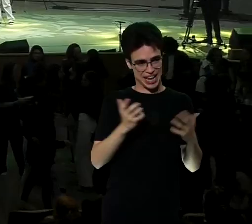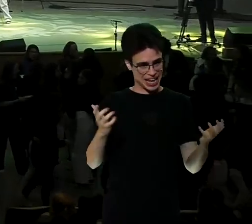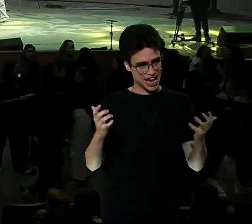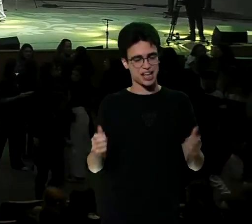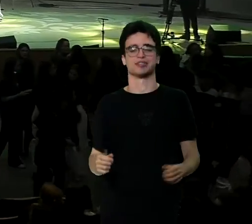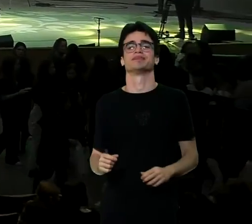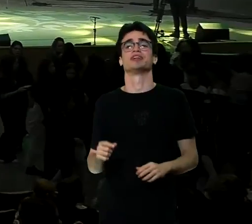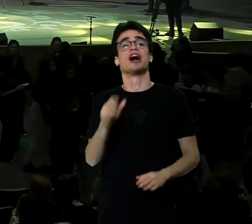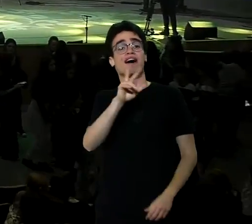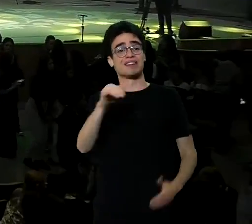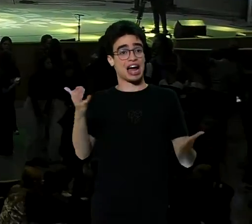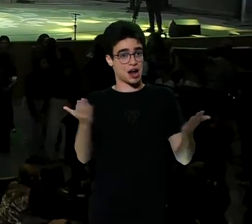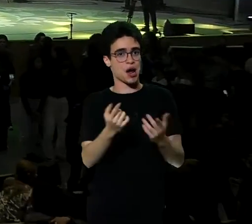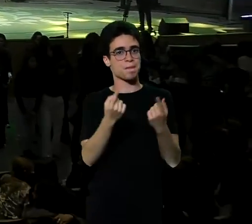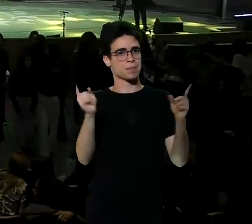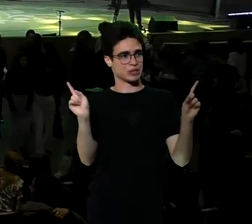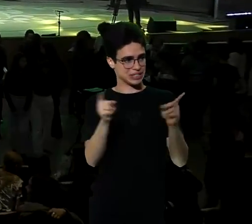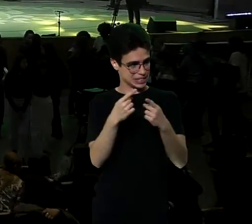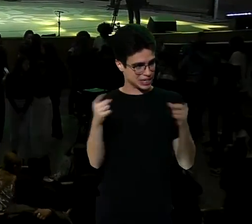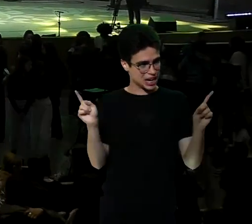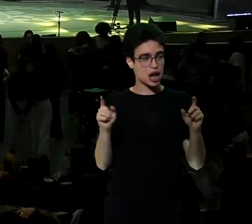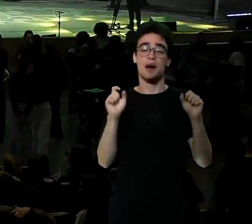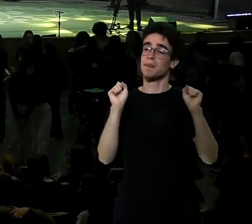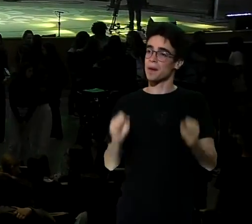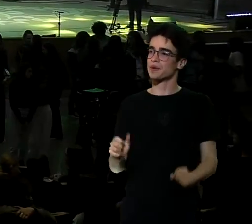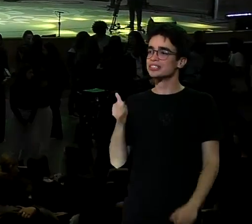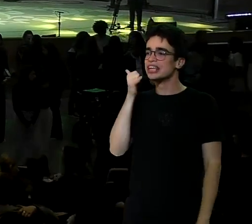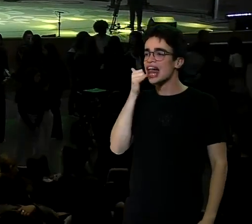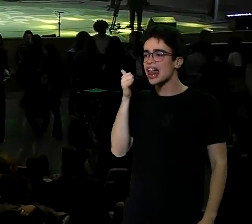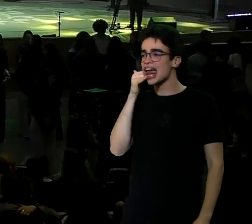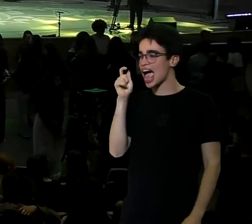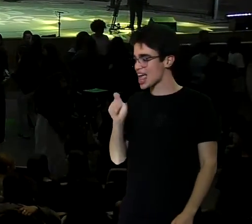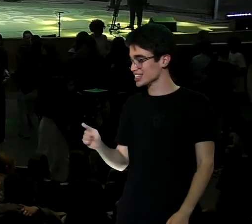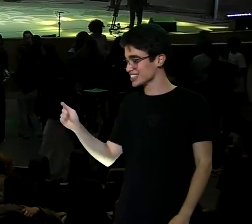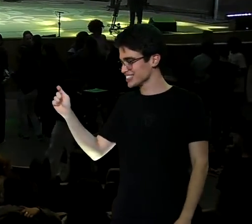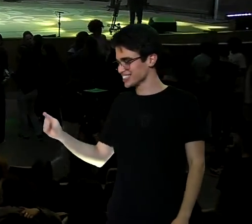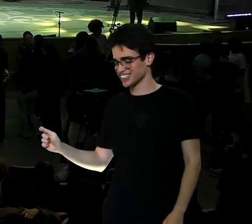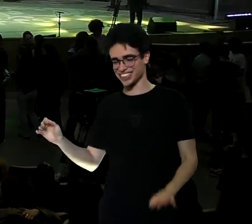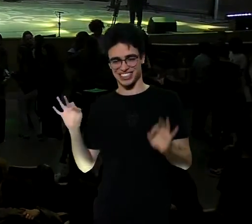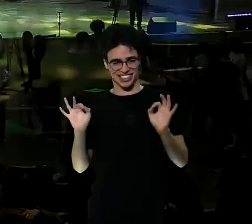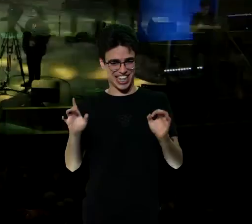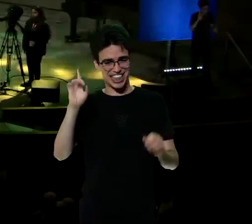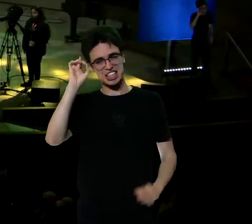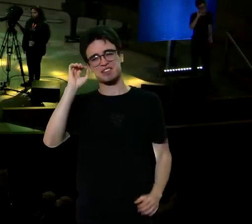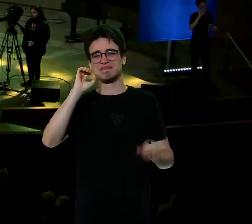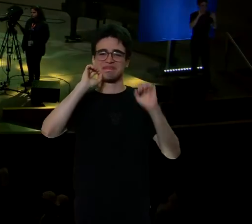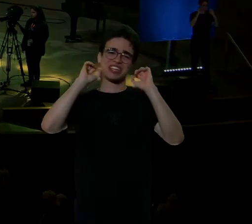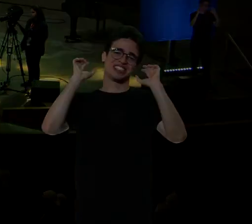música, mas não deixa de pegar o negócio do QR Code, tá bom? Deus abençoe.